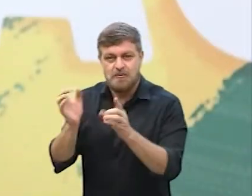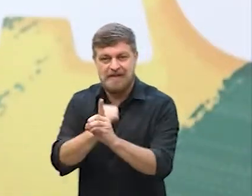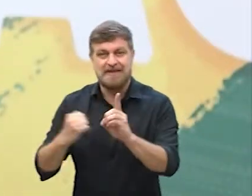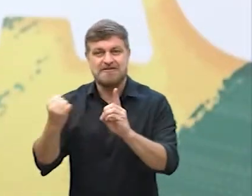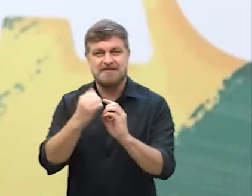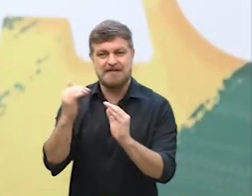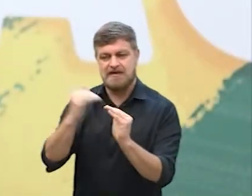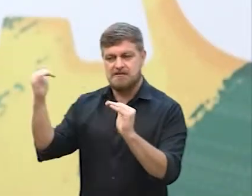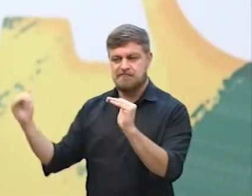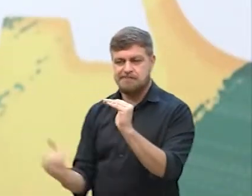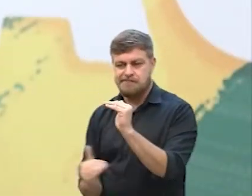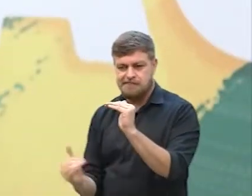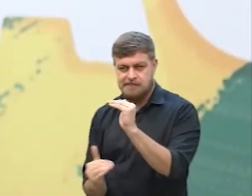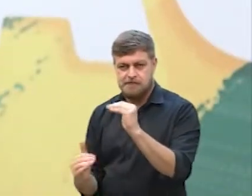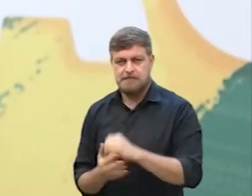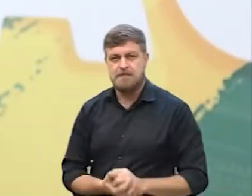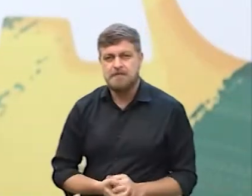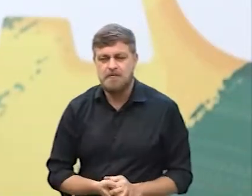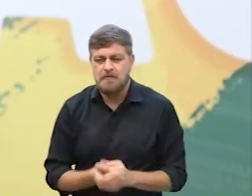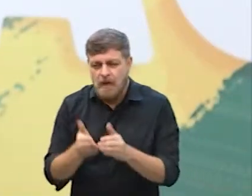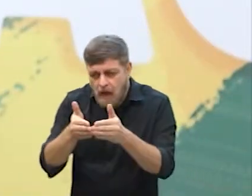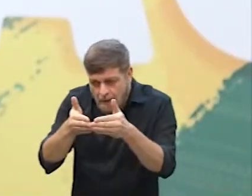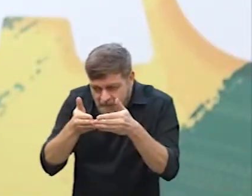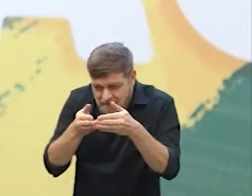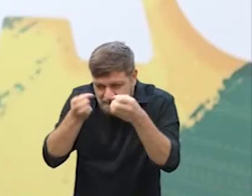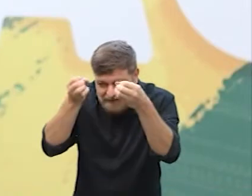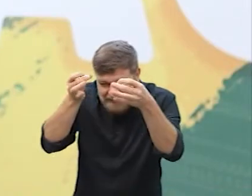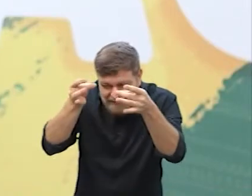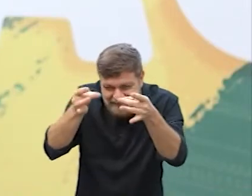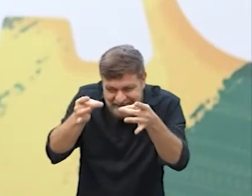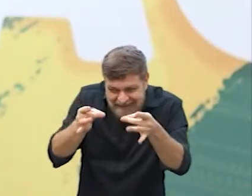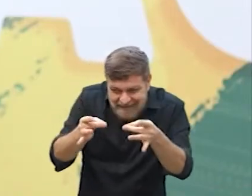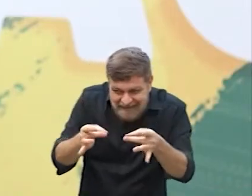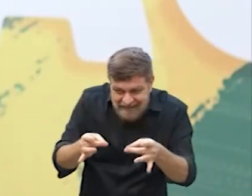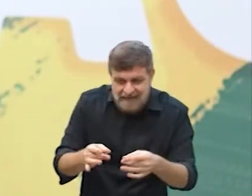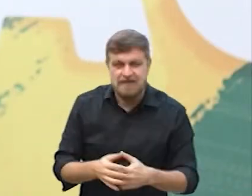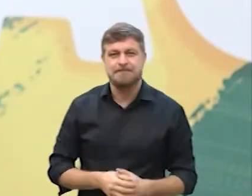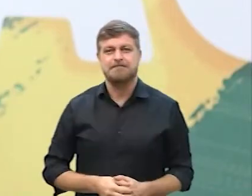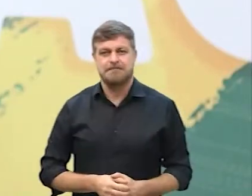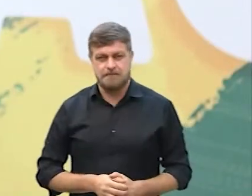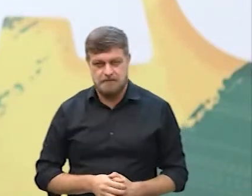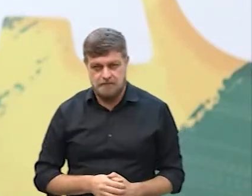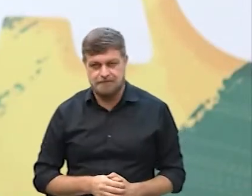social. Eu gostaria que a senhora se aprofundasse, por favor, professora Márcia, um pouco mais nesse assunto.